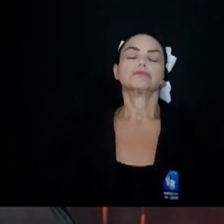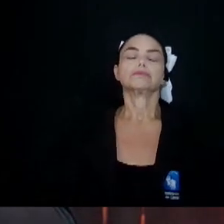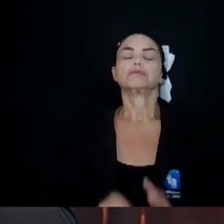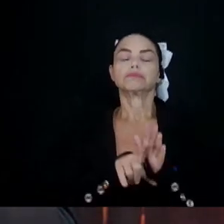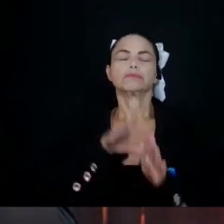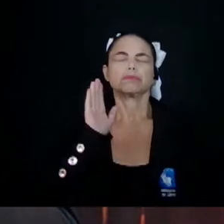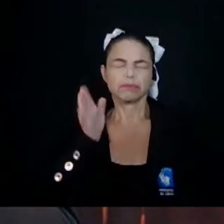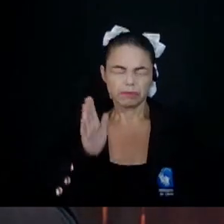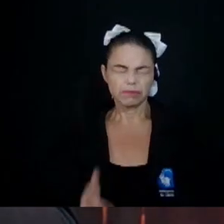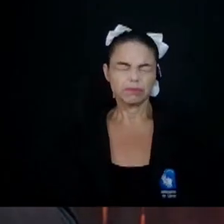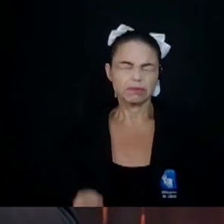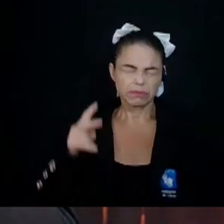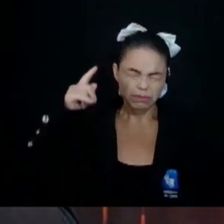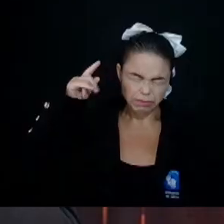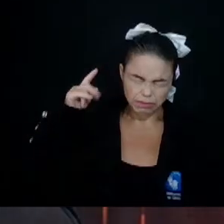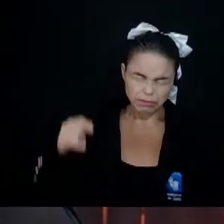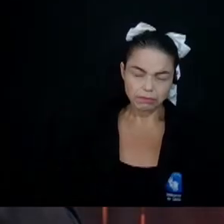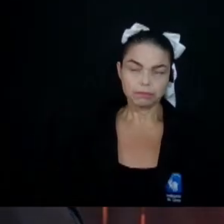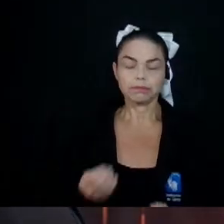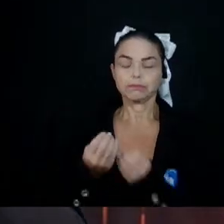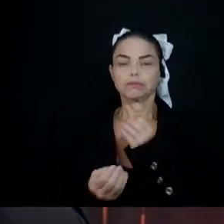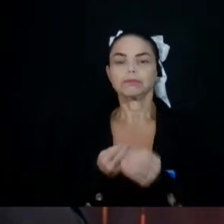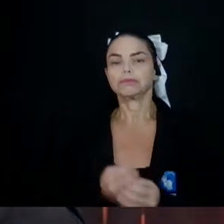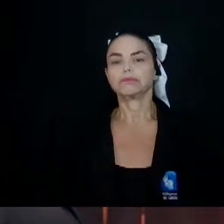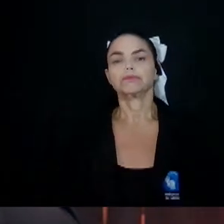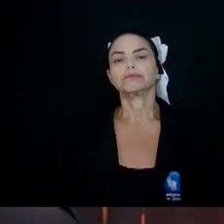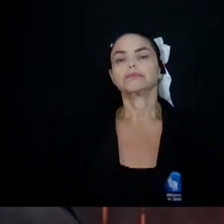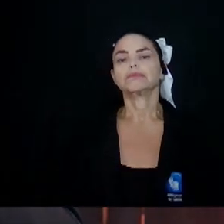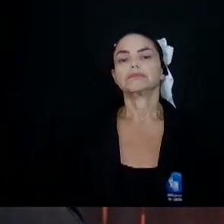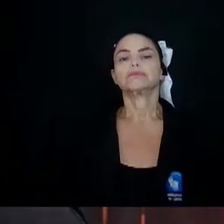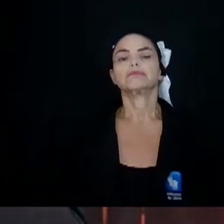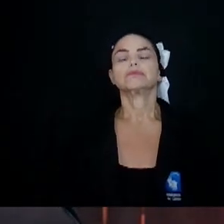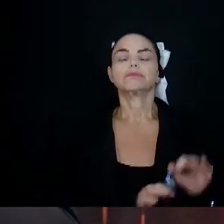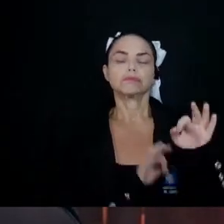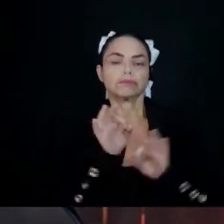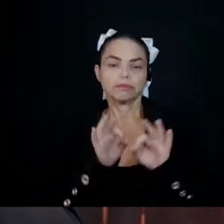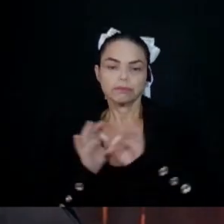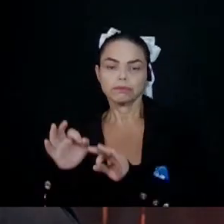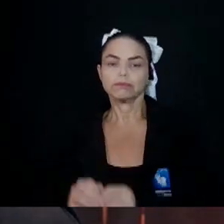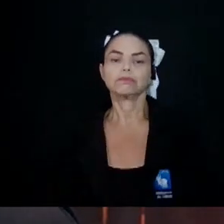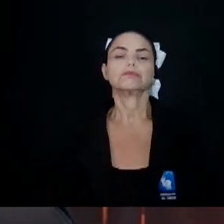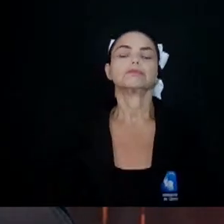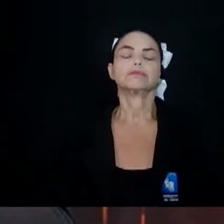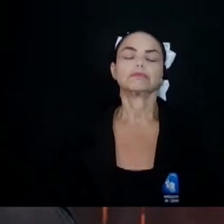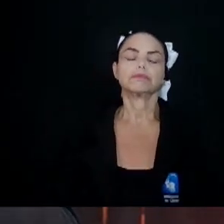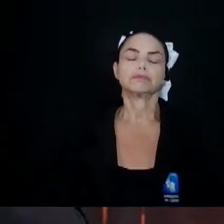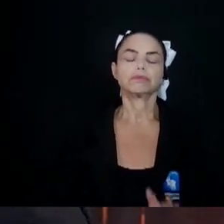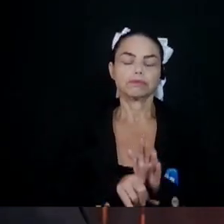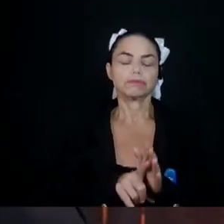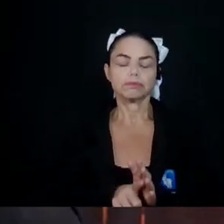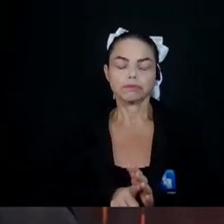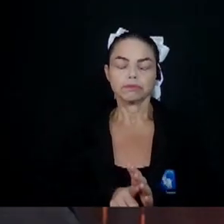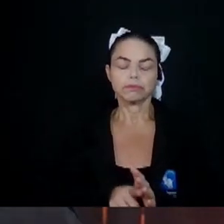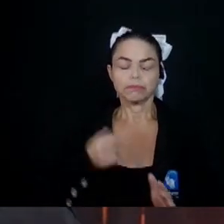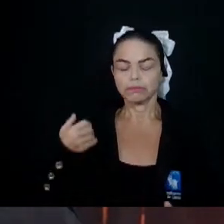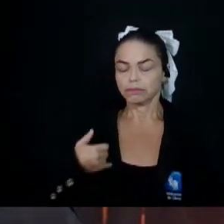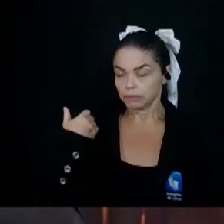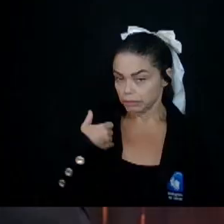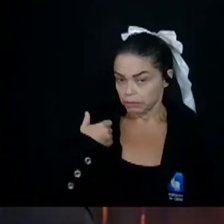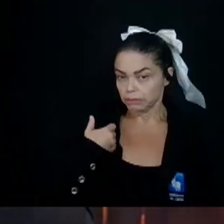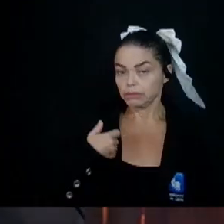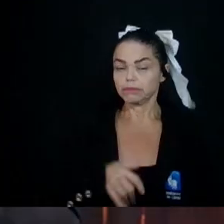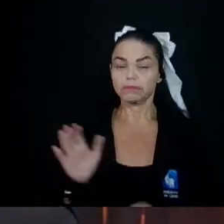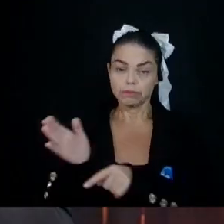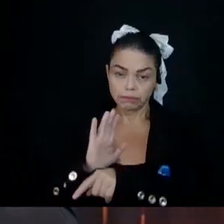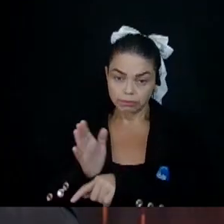antiga, né, de como são feitas essas regulamentações de faixa etária, né? Então, quando a gente vai no cinema, a gente vê que